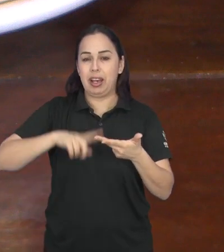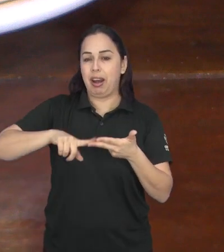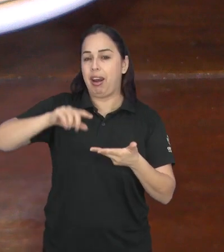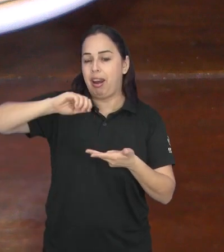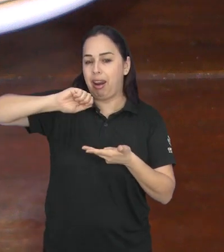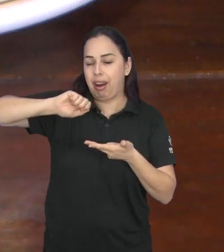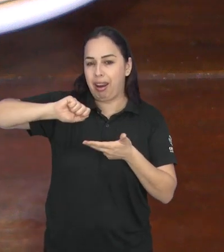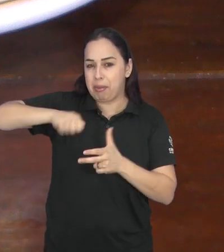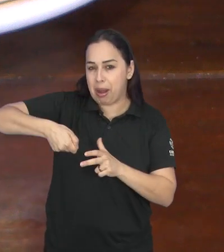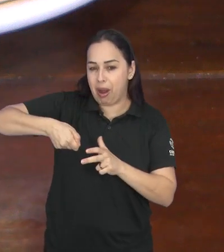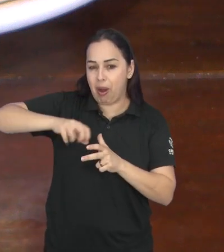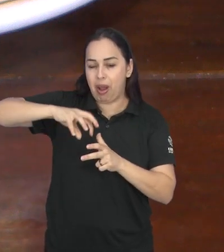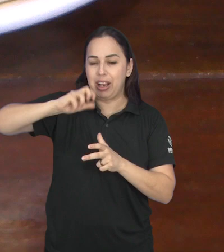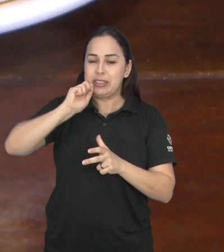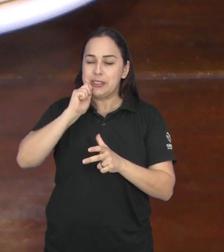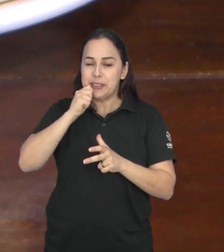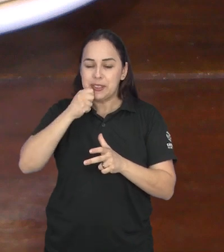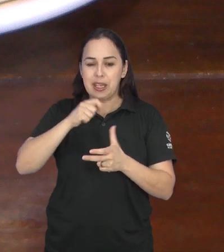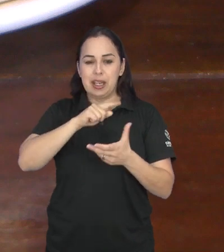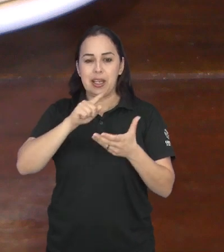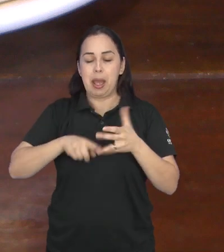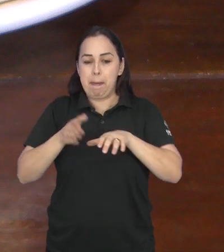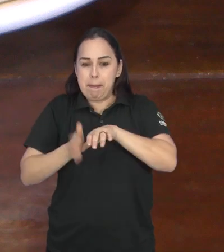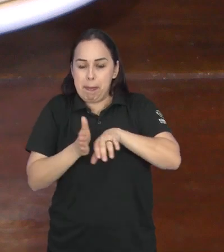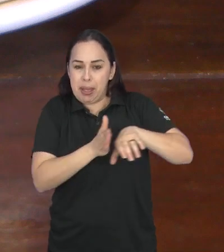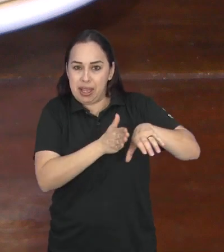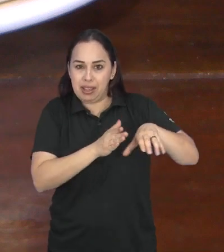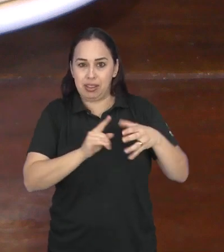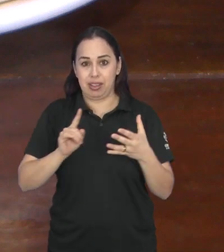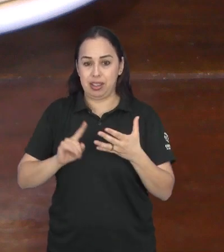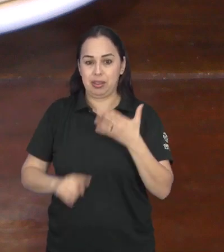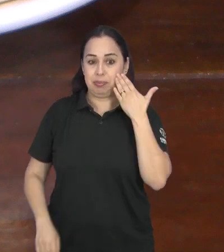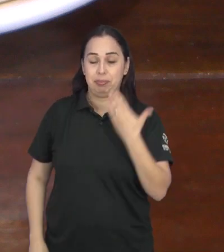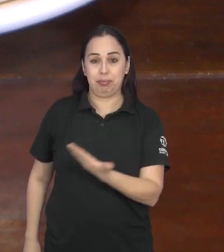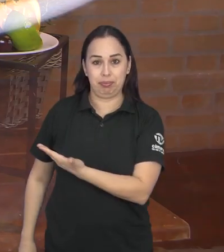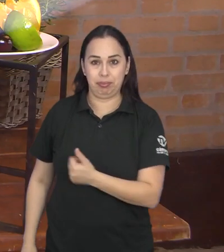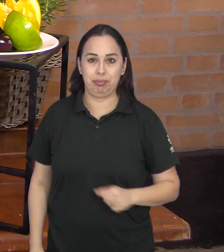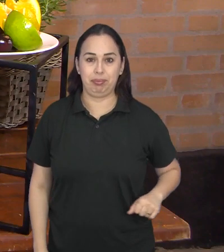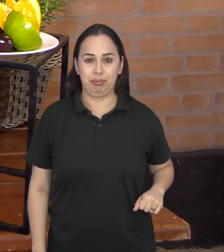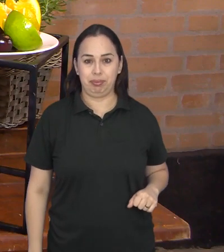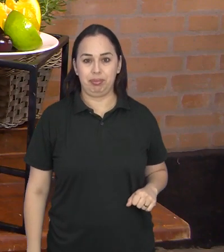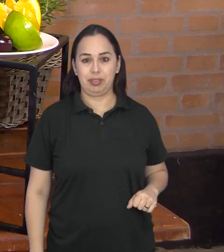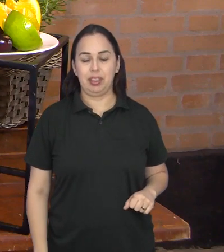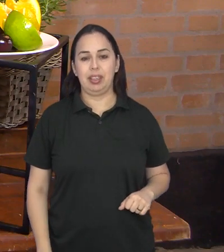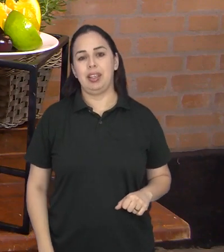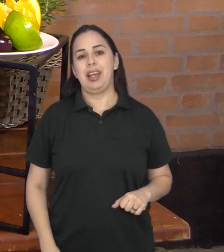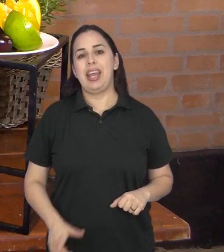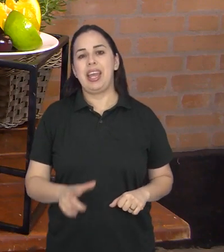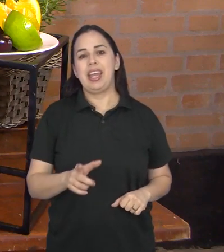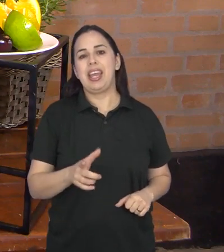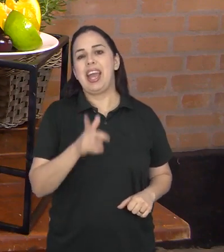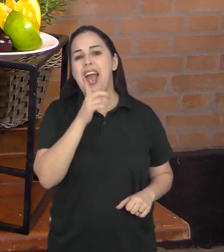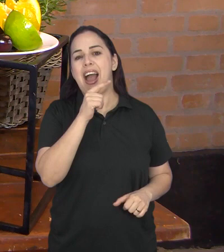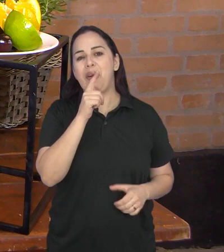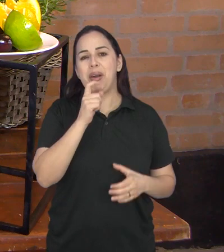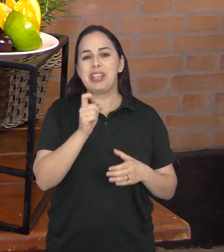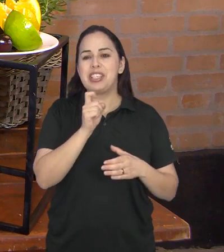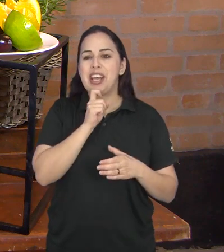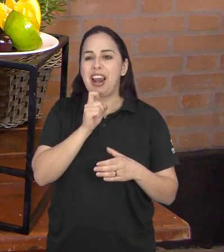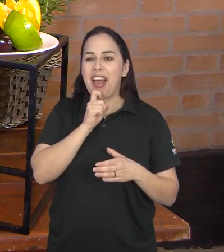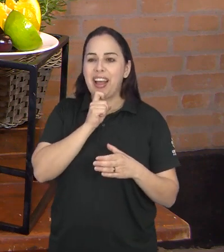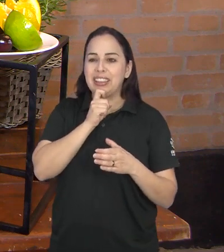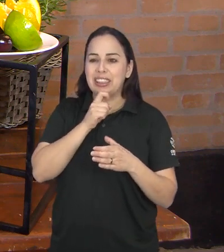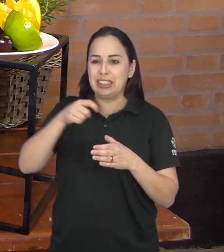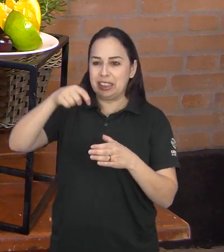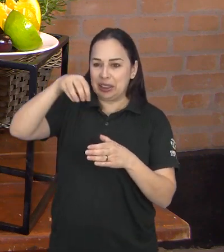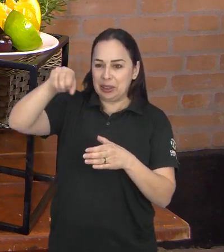1 limão, 1/2 pepino e 2 lascas de gengibre. E água gelada. Água gelada. Pode bater com